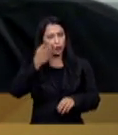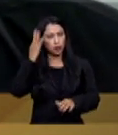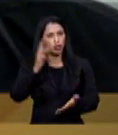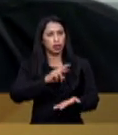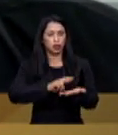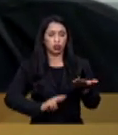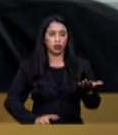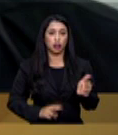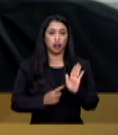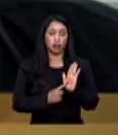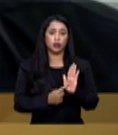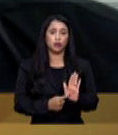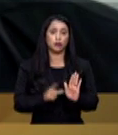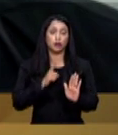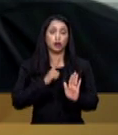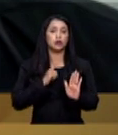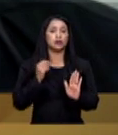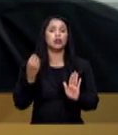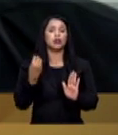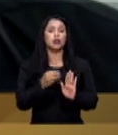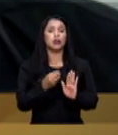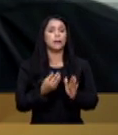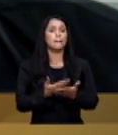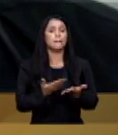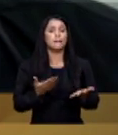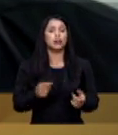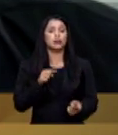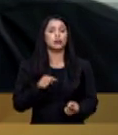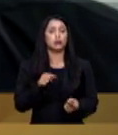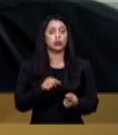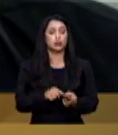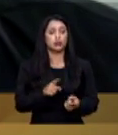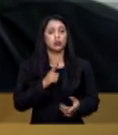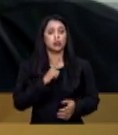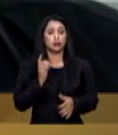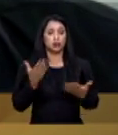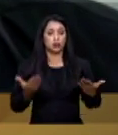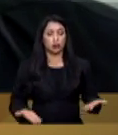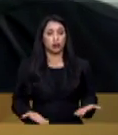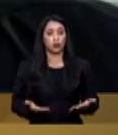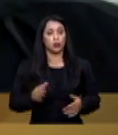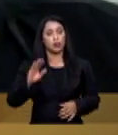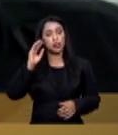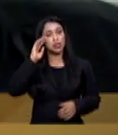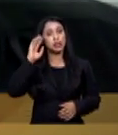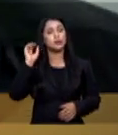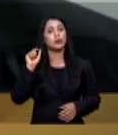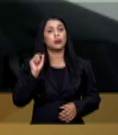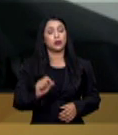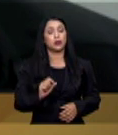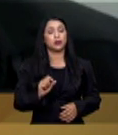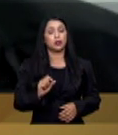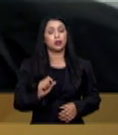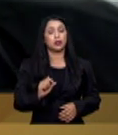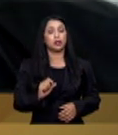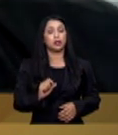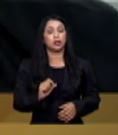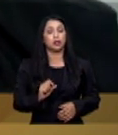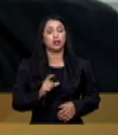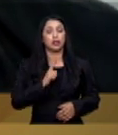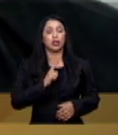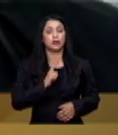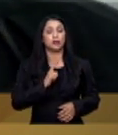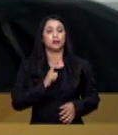eminente relator, e assim fazendo, rejeito as alegações de perda de objeto, por isso, conheço da ação. Passo ao mérito. Ao Instituto de